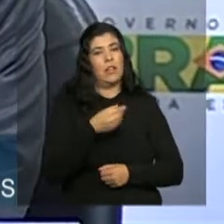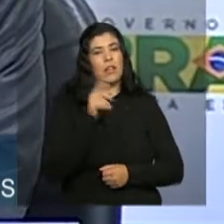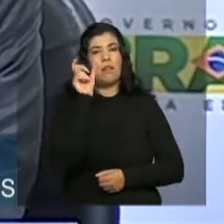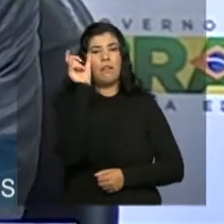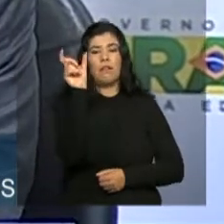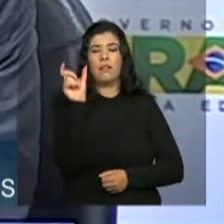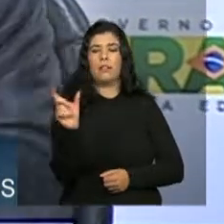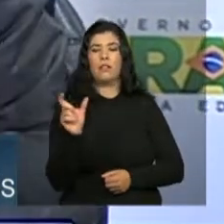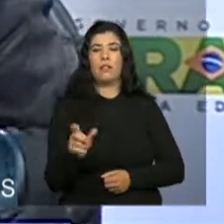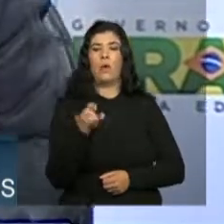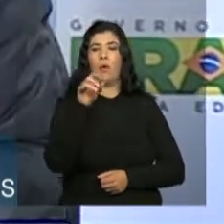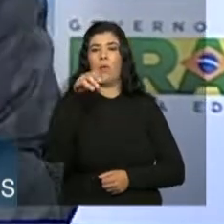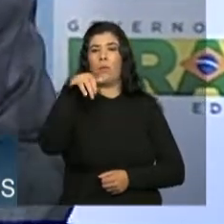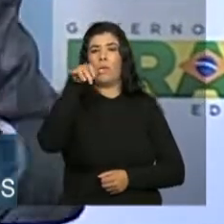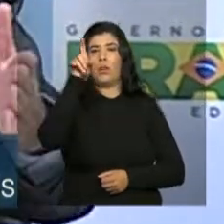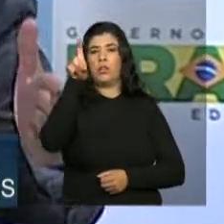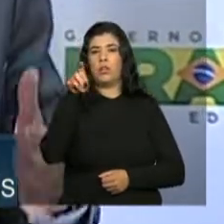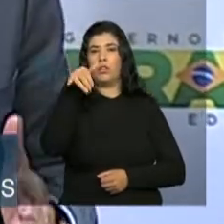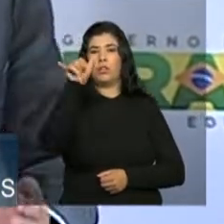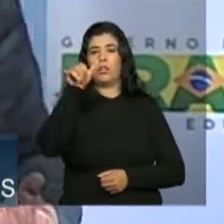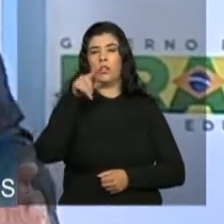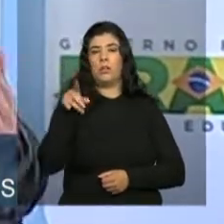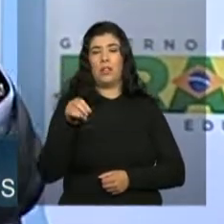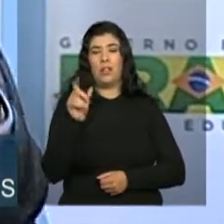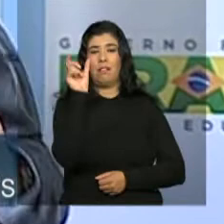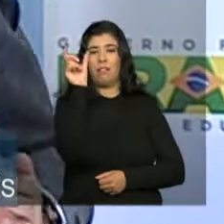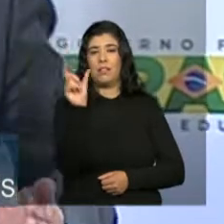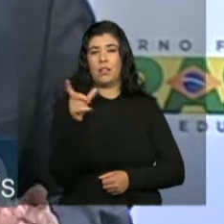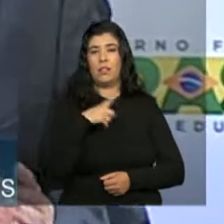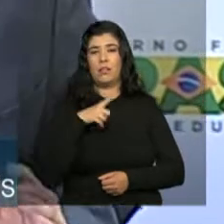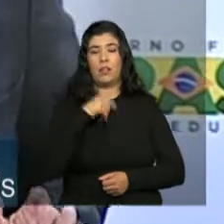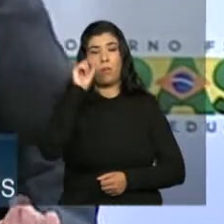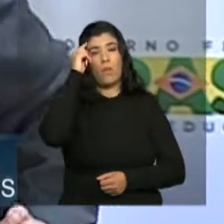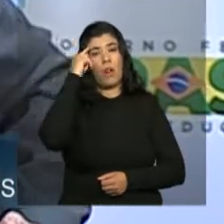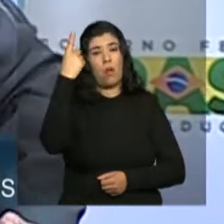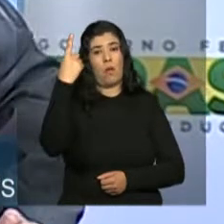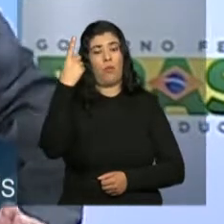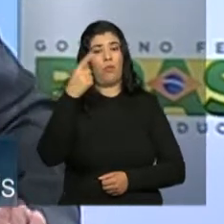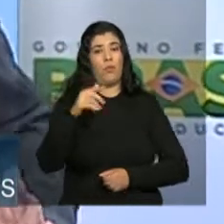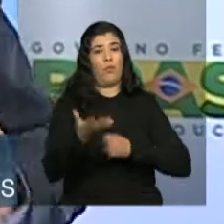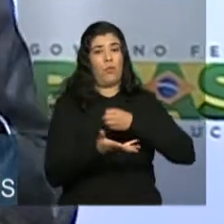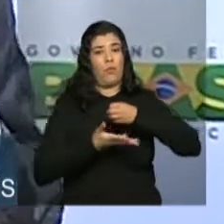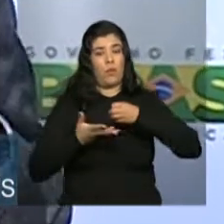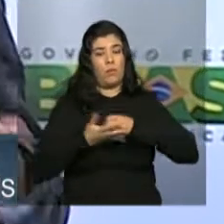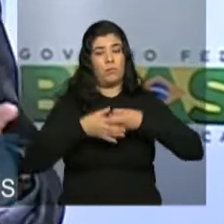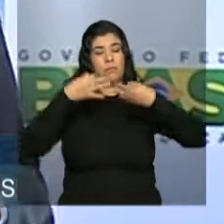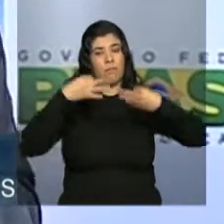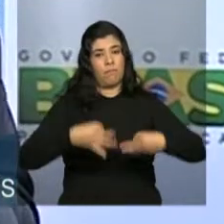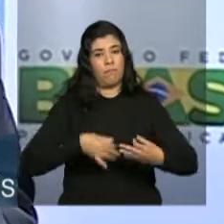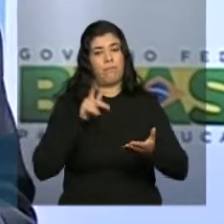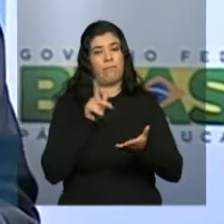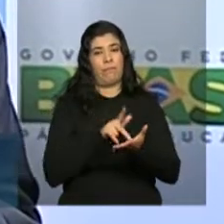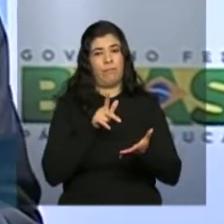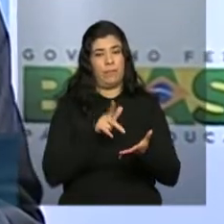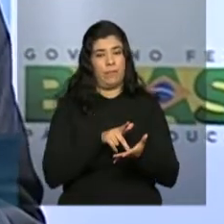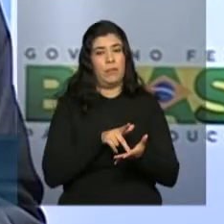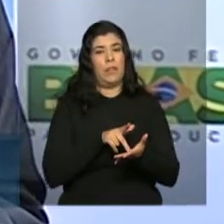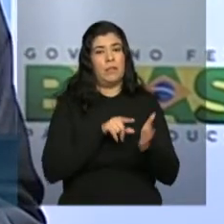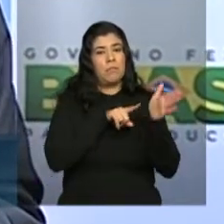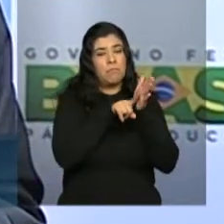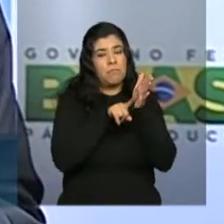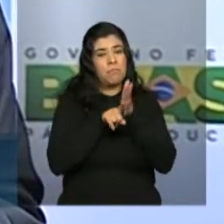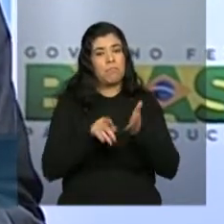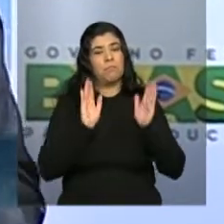cada uma dessas discussões mas a cada uma delas tem todo um trabalho tem toda uma lógica ele todo uma Fundação tem toda uma consistência